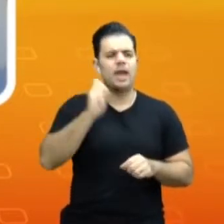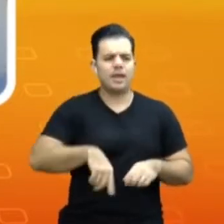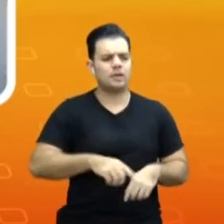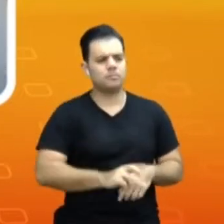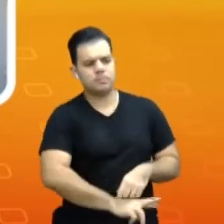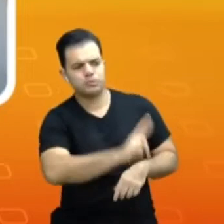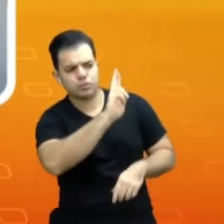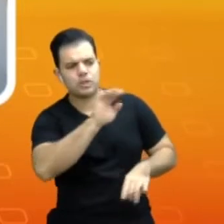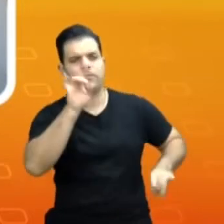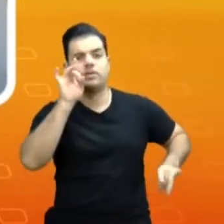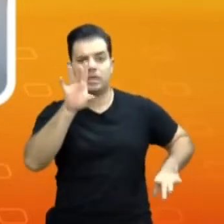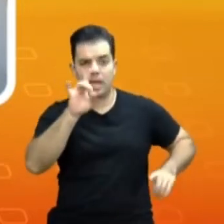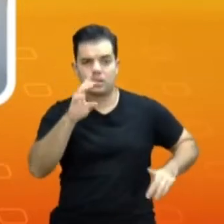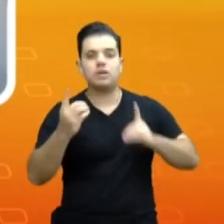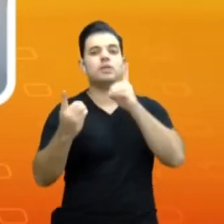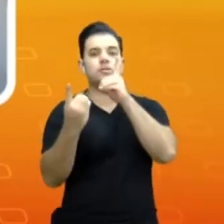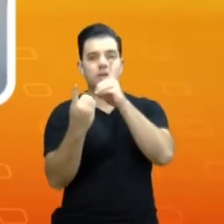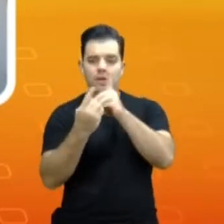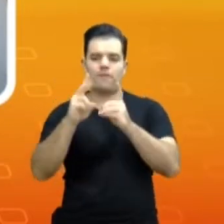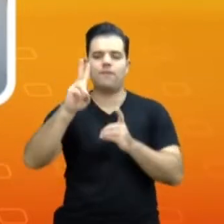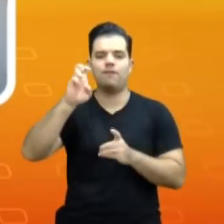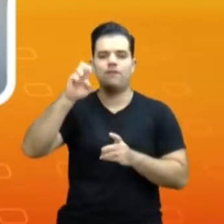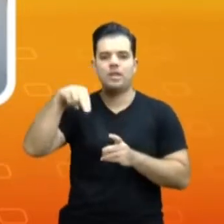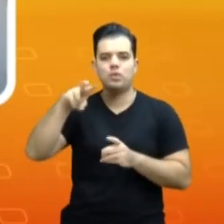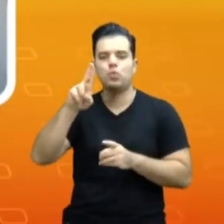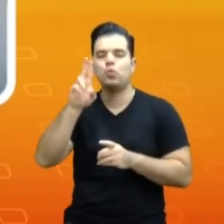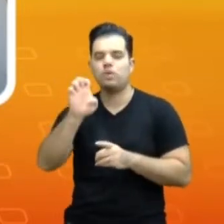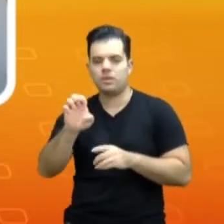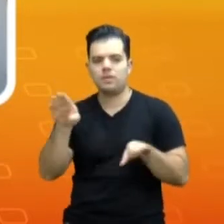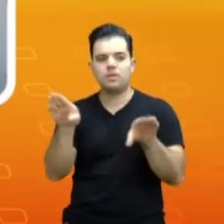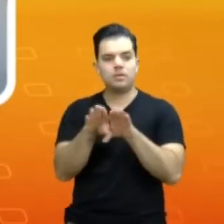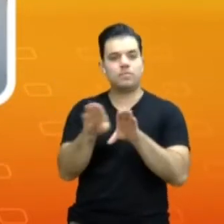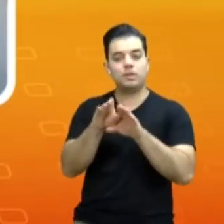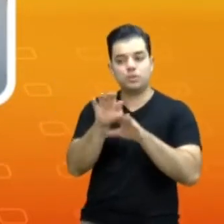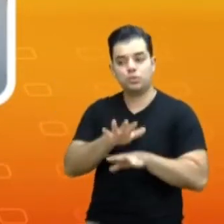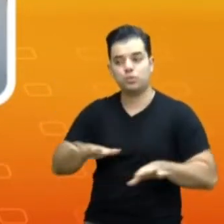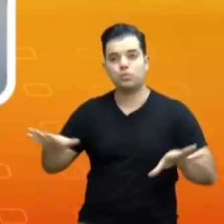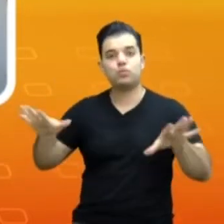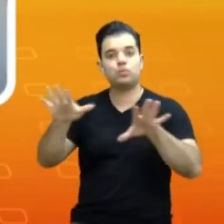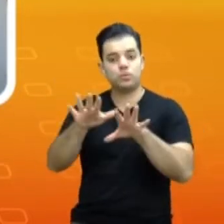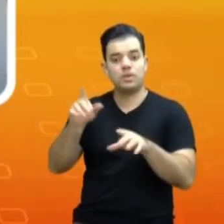para fazer um atendimento na Vênus, ali mesmo num cenário